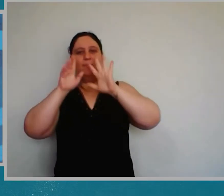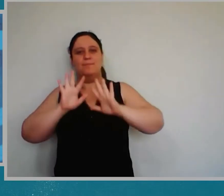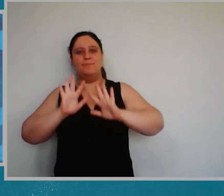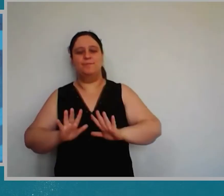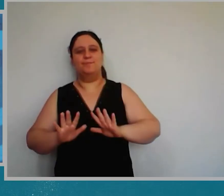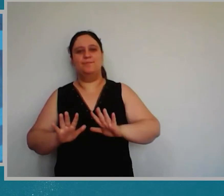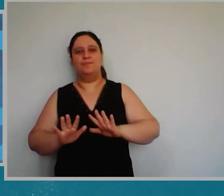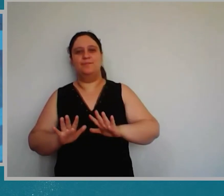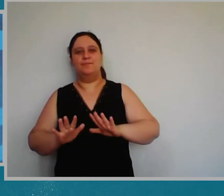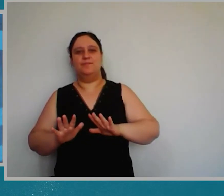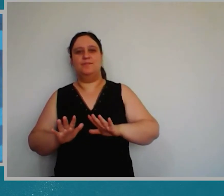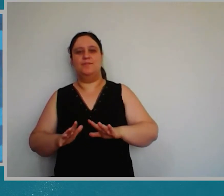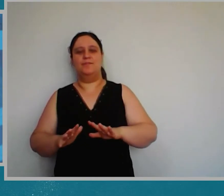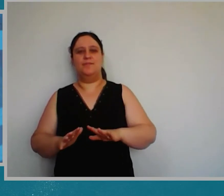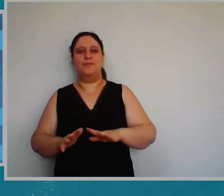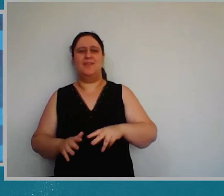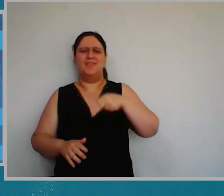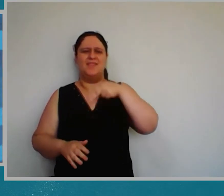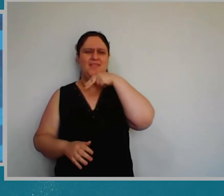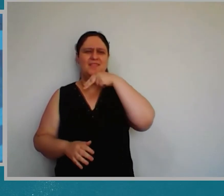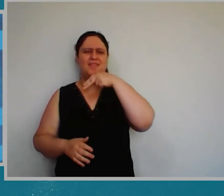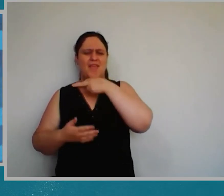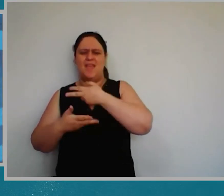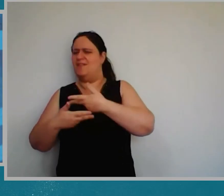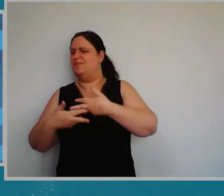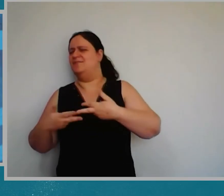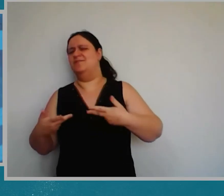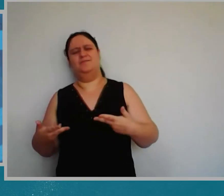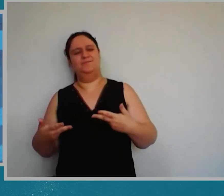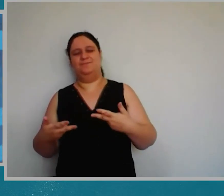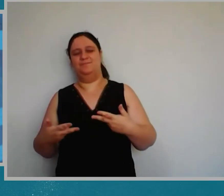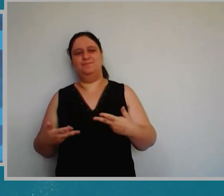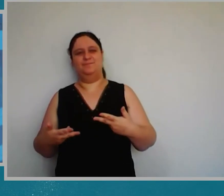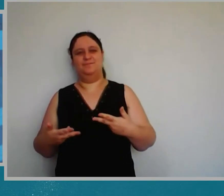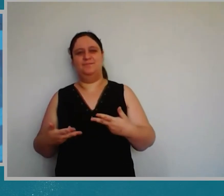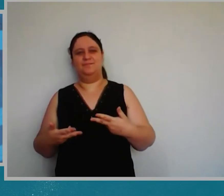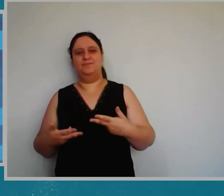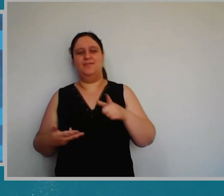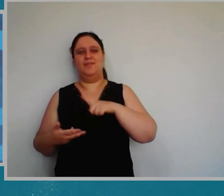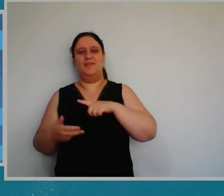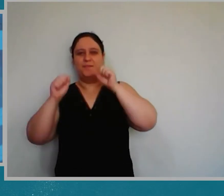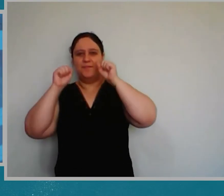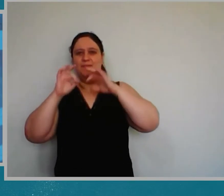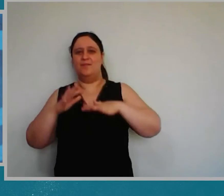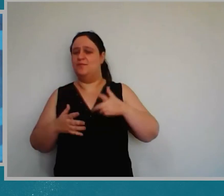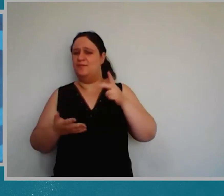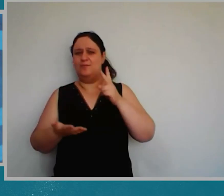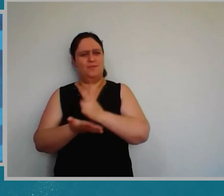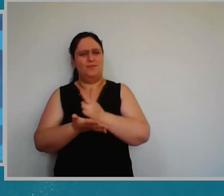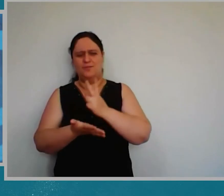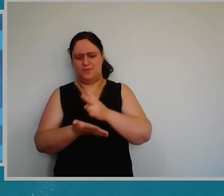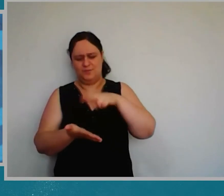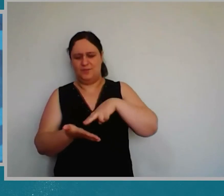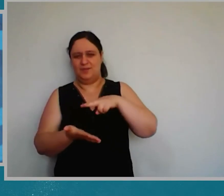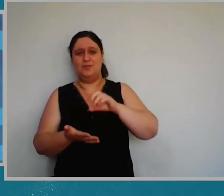seus netos, irmãos, todos vão ser abençoados. Eu não vou mais continuar lendo, irmãos, só tem bênção